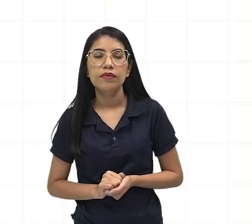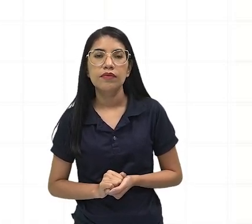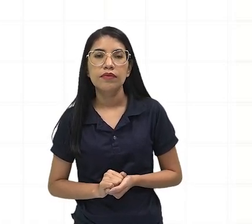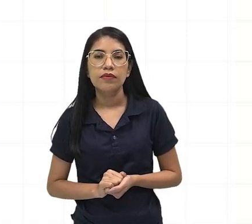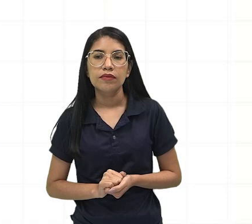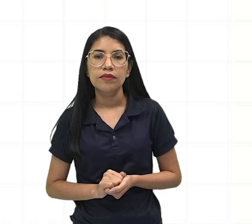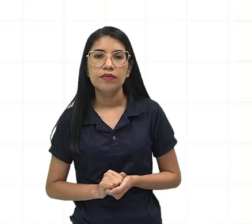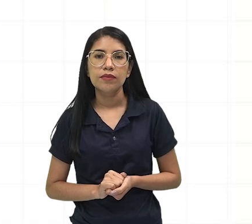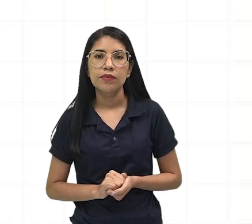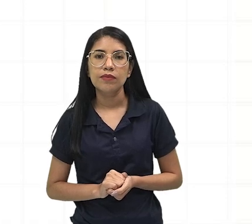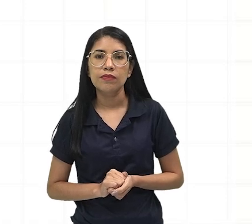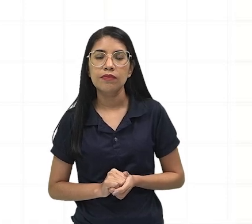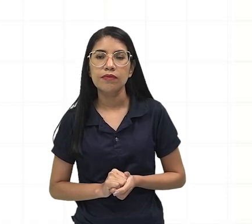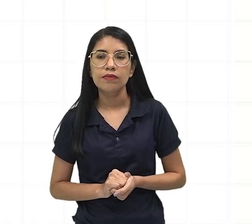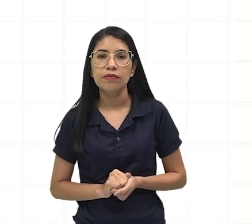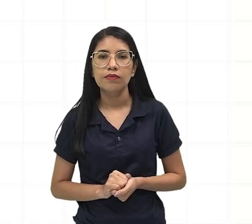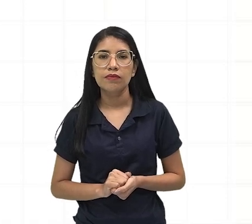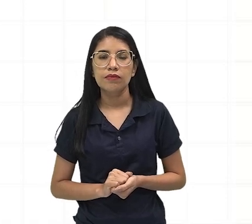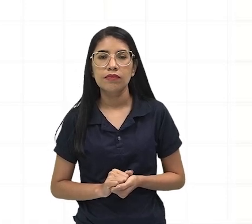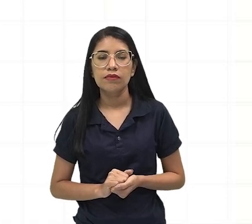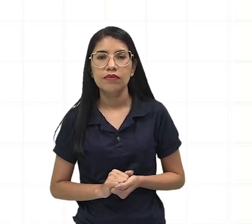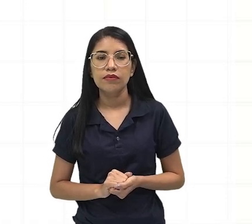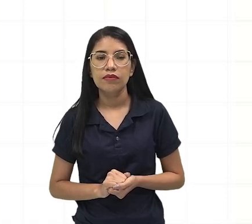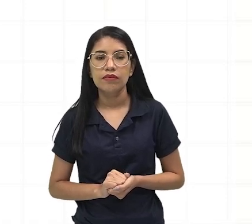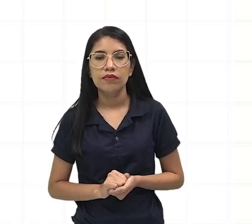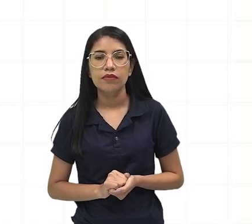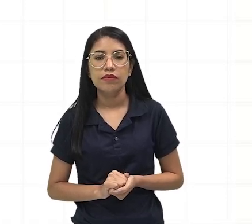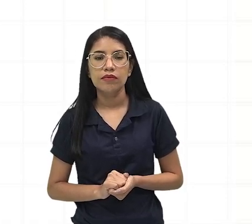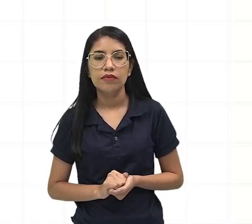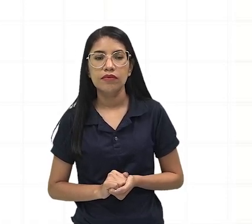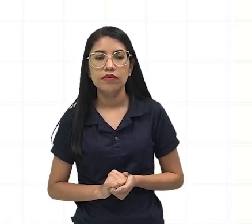12. Tá? Tá aqui,